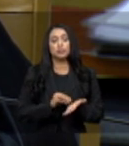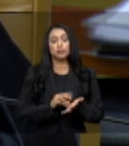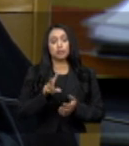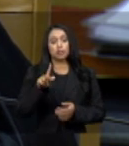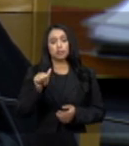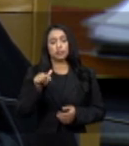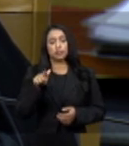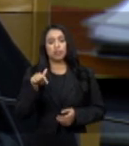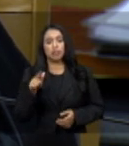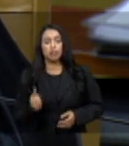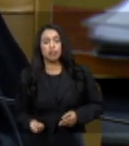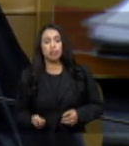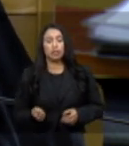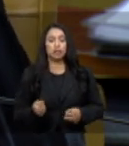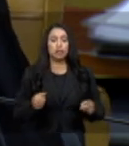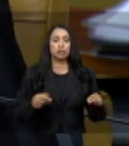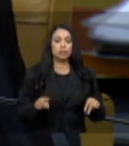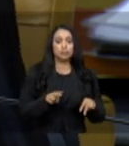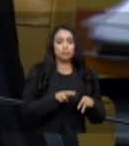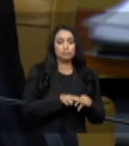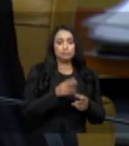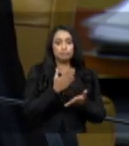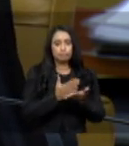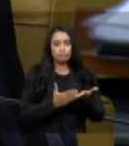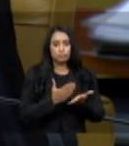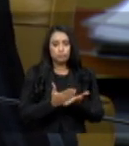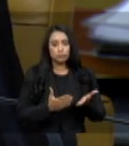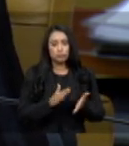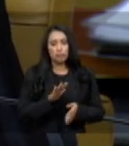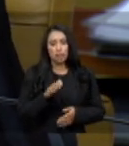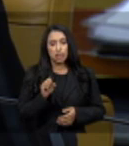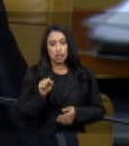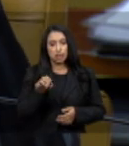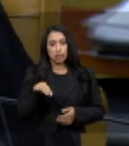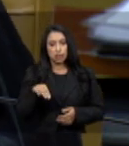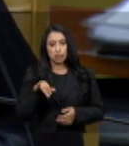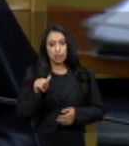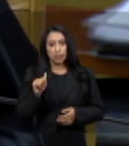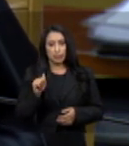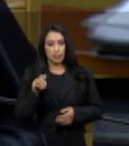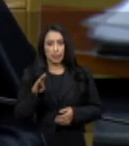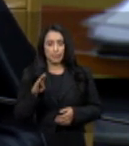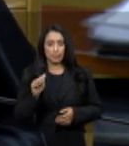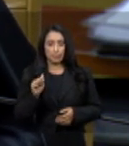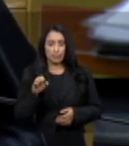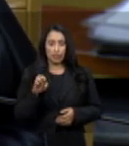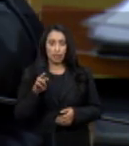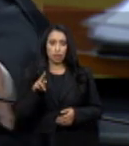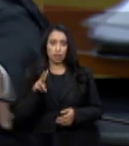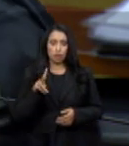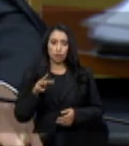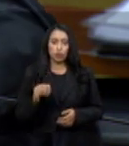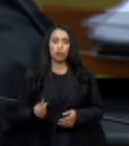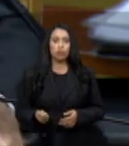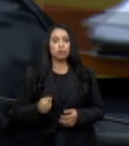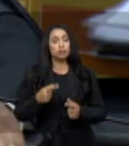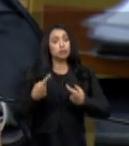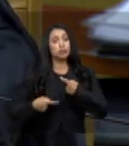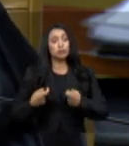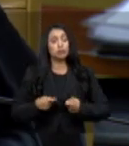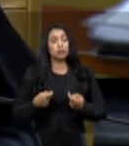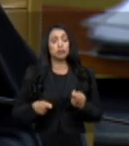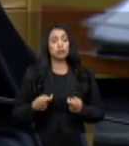semiaberto nós discutimos a competência do cnj para